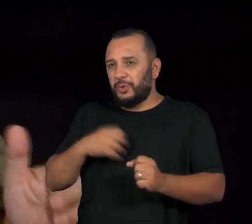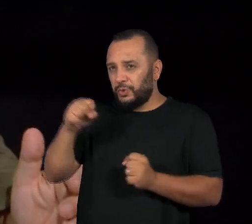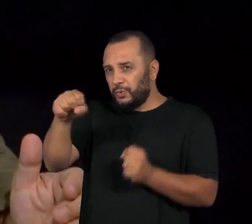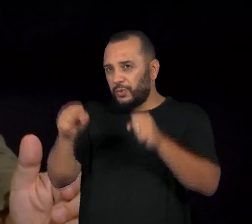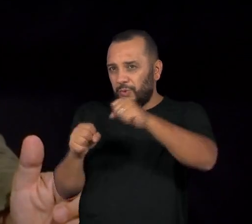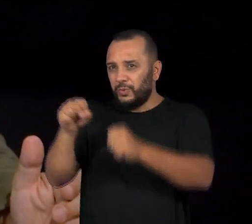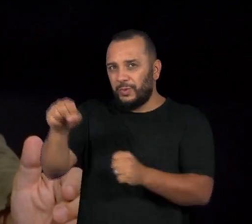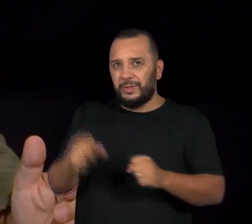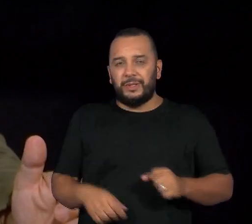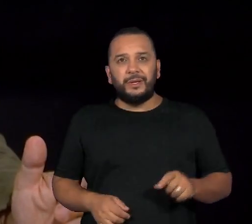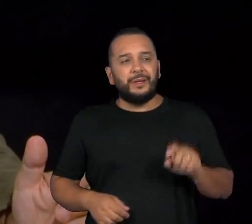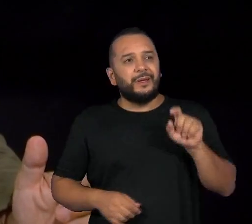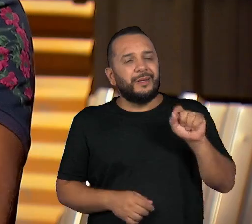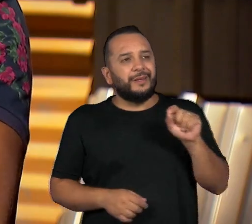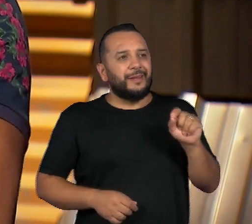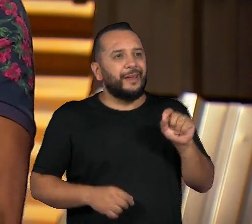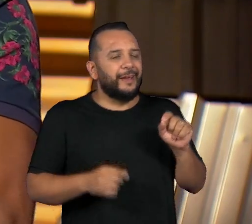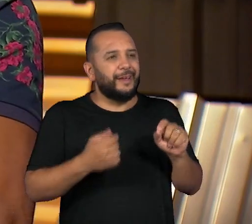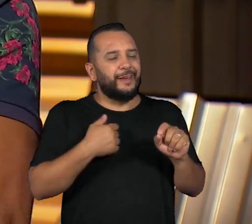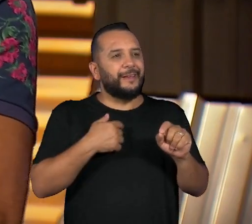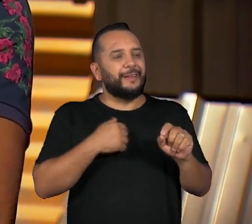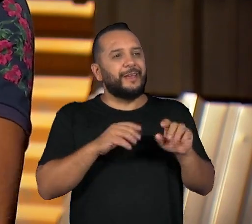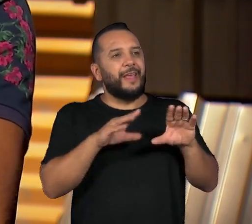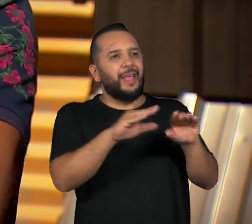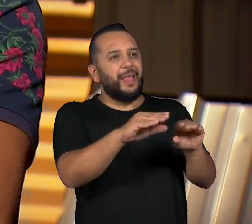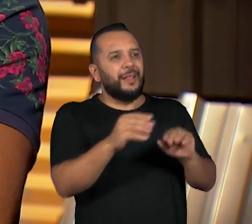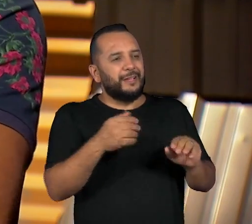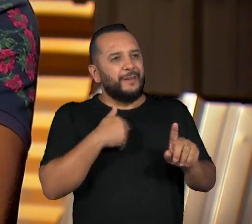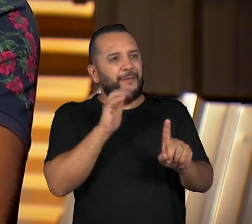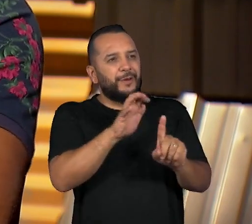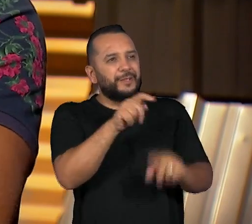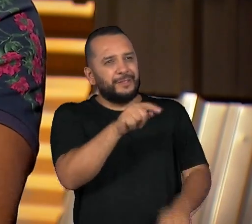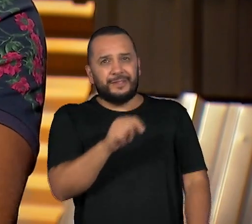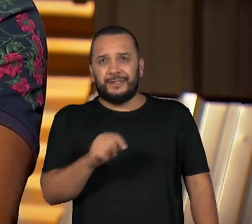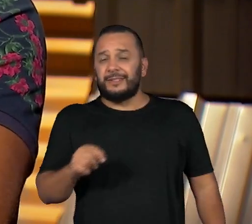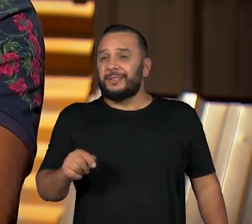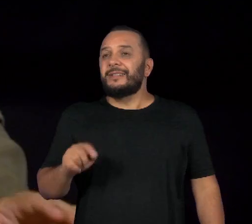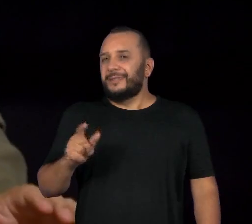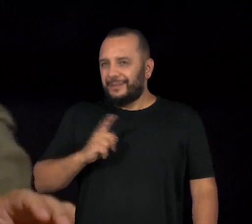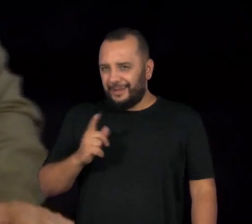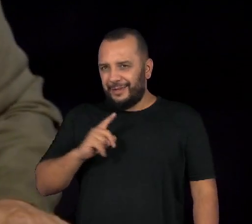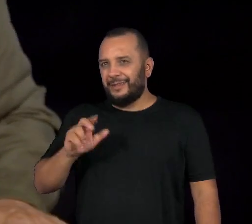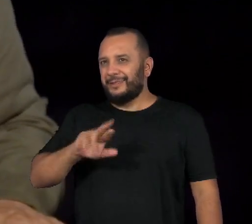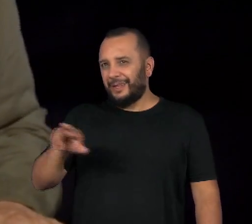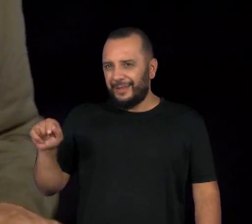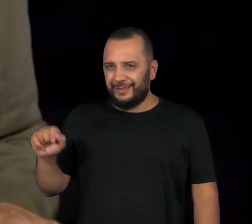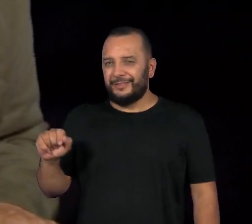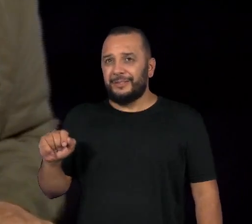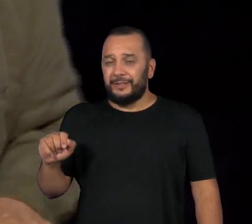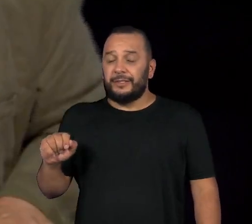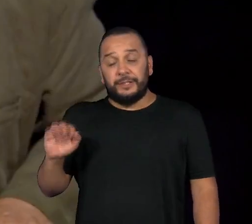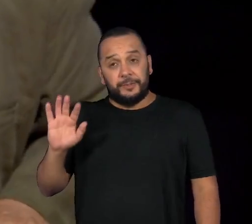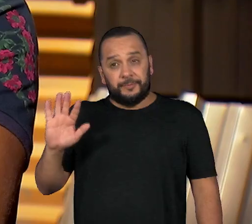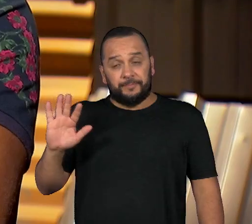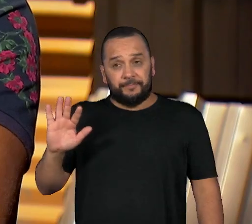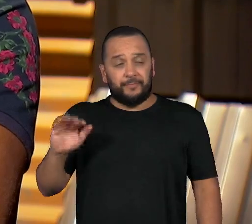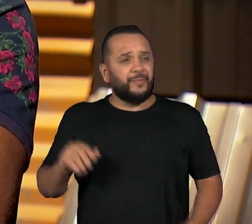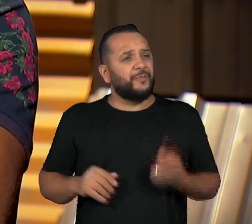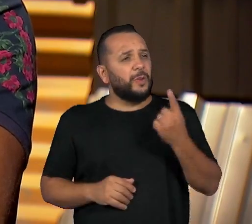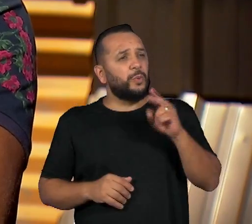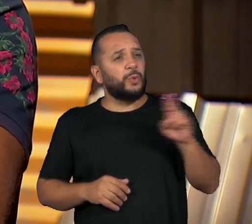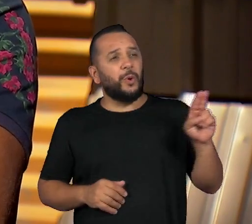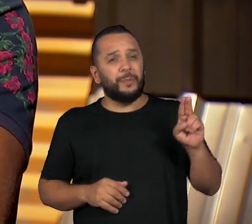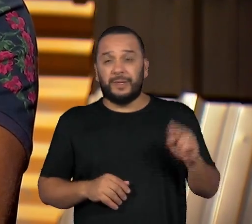estava querendo se intrometer nisso? Sempre tem, né? Sempre Fala tem. o nome para mim, Sempre que eu tem. vou mandar Sempre tem. Eu vou dar